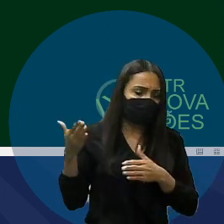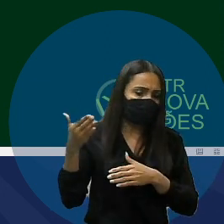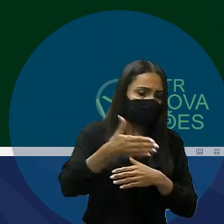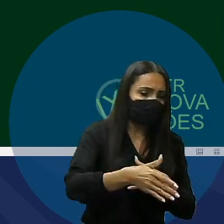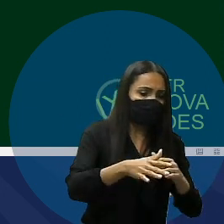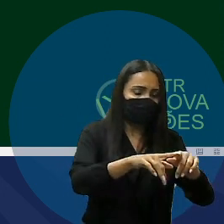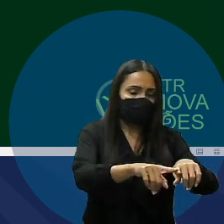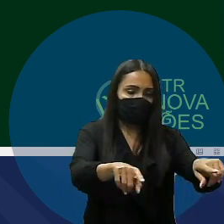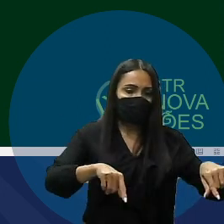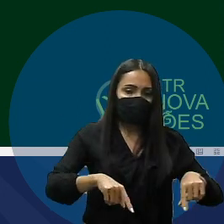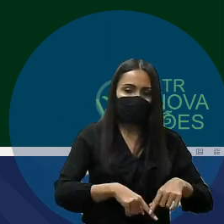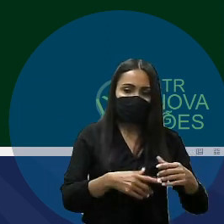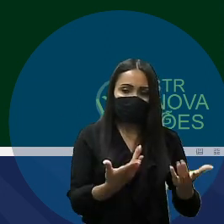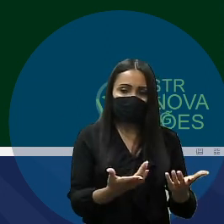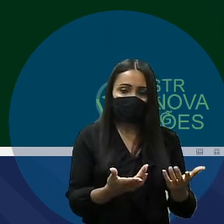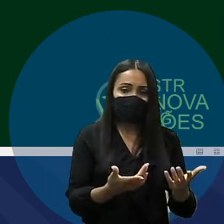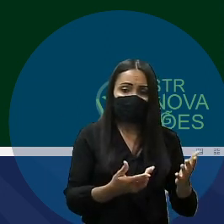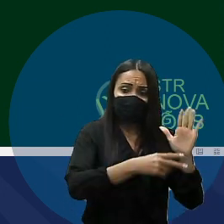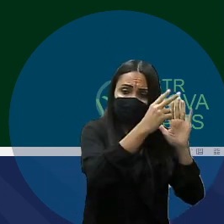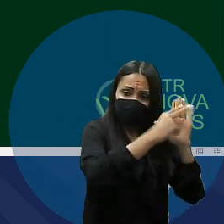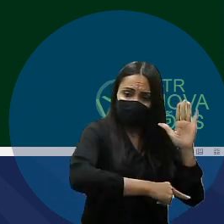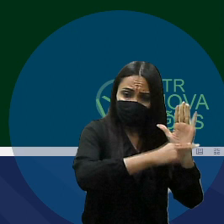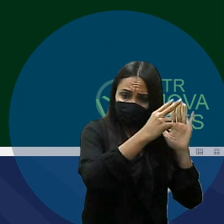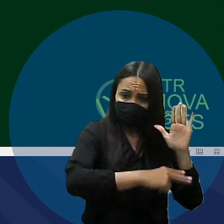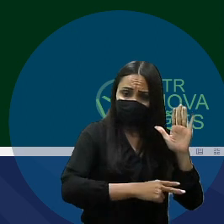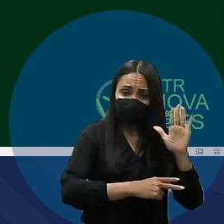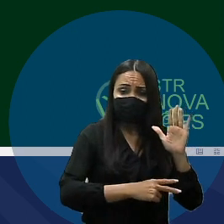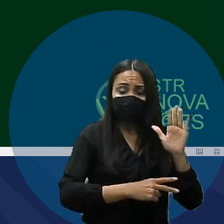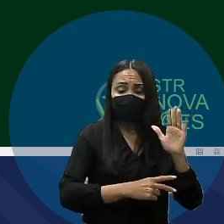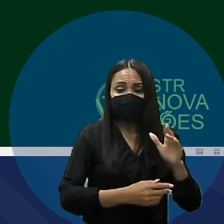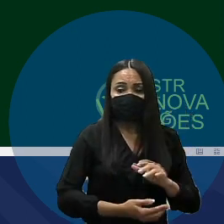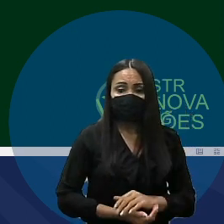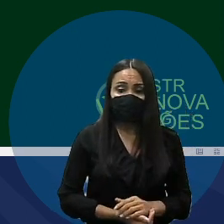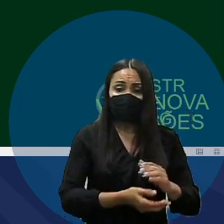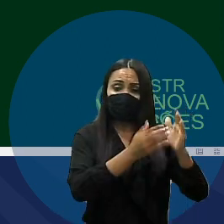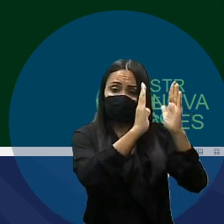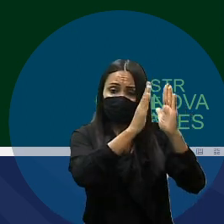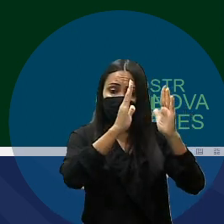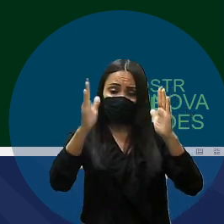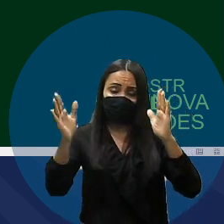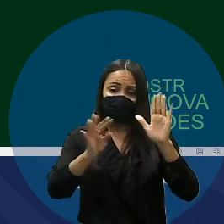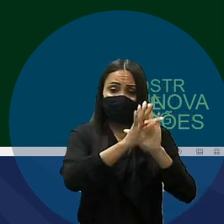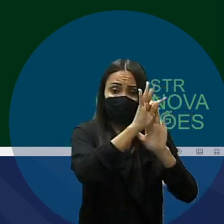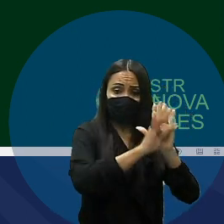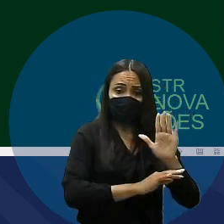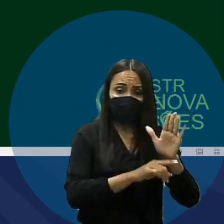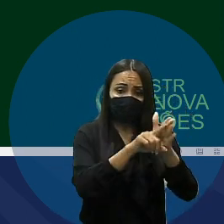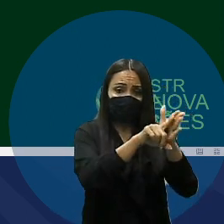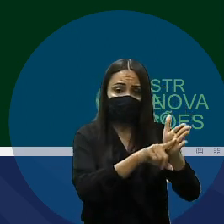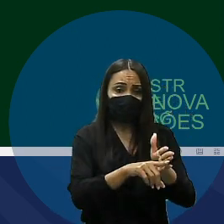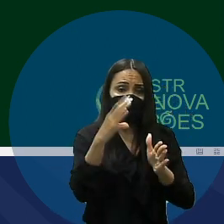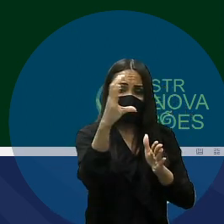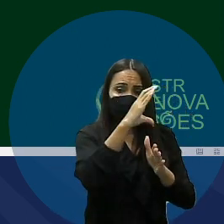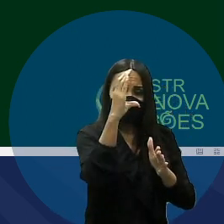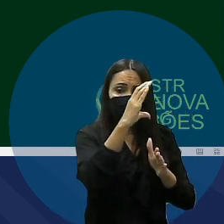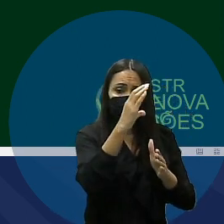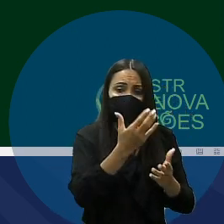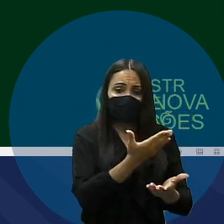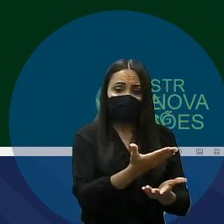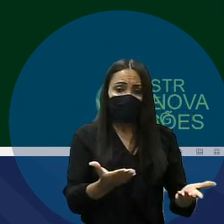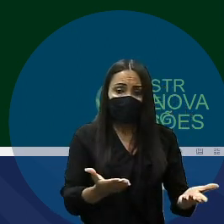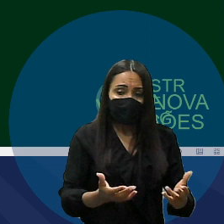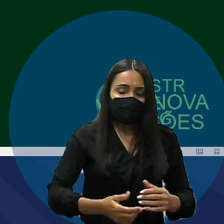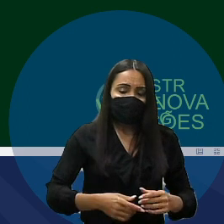onde lá ficariam os textos literários, a biblioteca, os textos de pesquisa científica. E aí ficou bem legal, ficaram 2